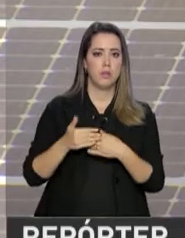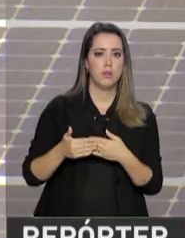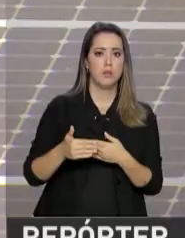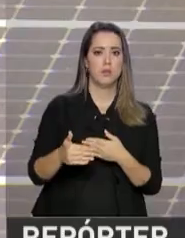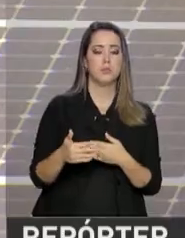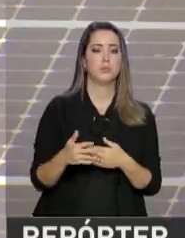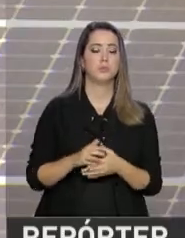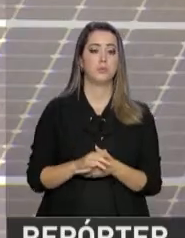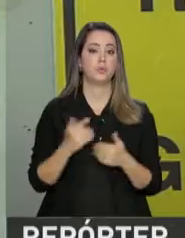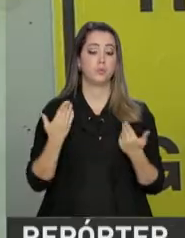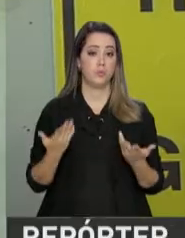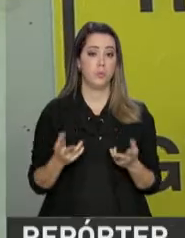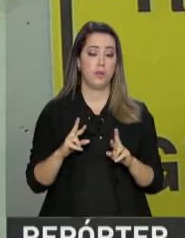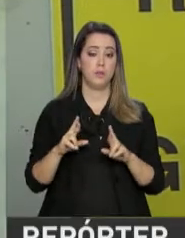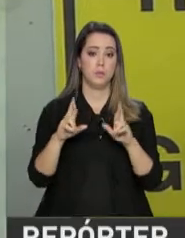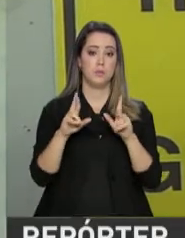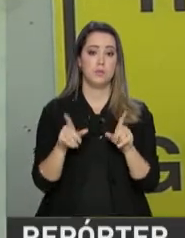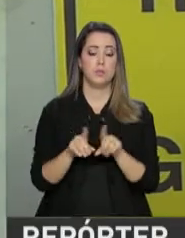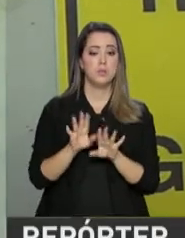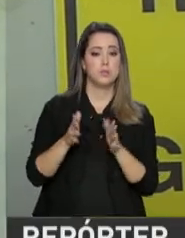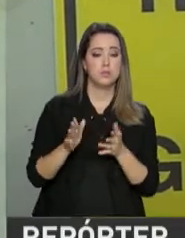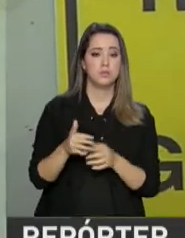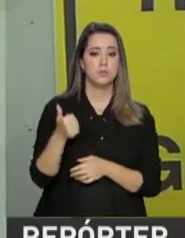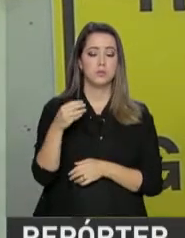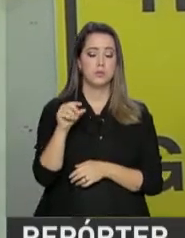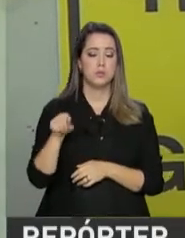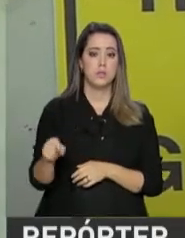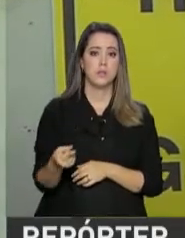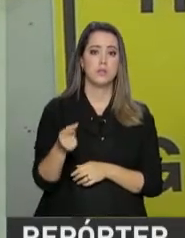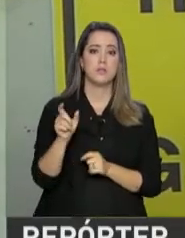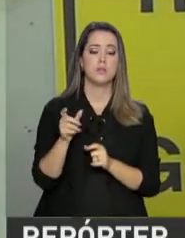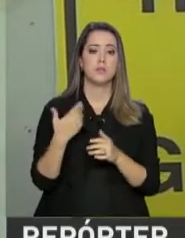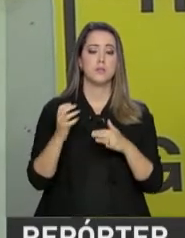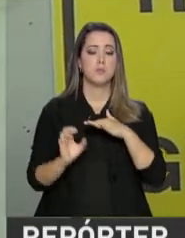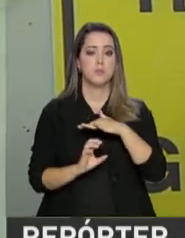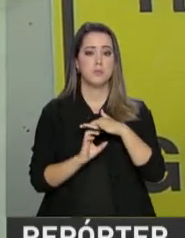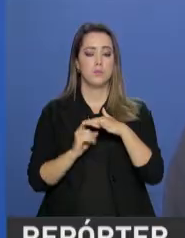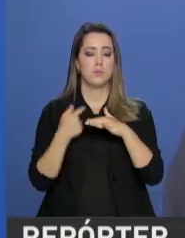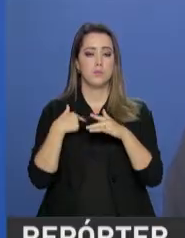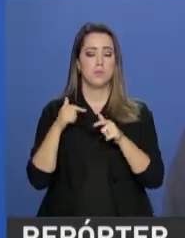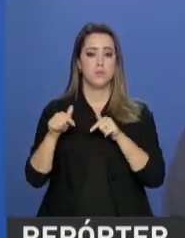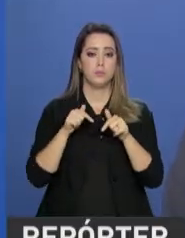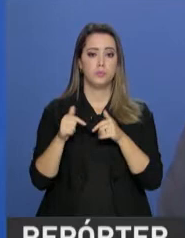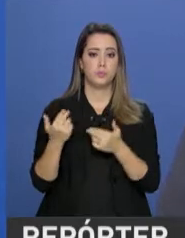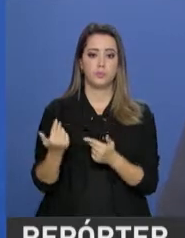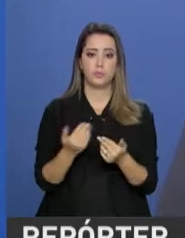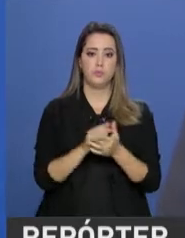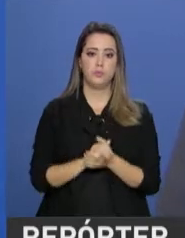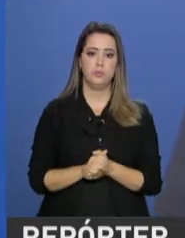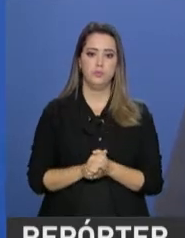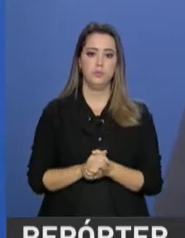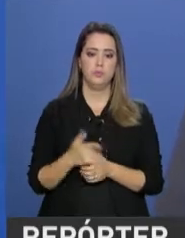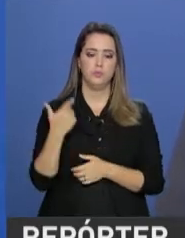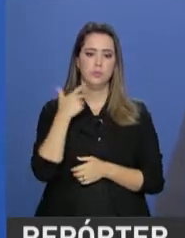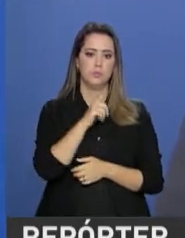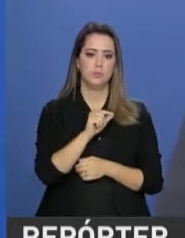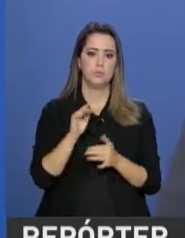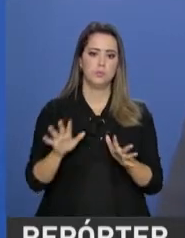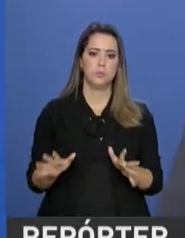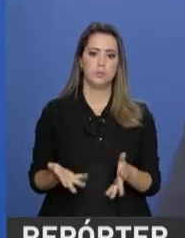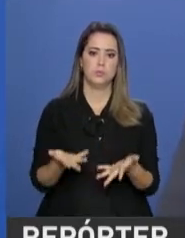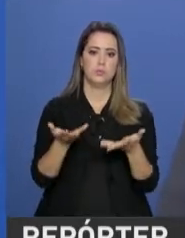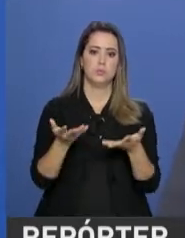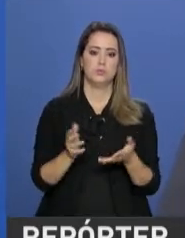a expectativa é de pelo menos 10 mil operações neste ano esta é uma conquista que merece